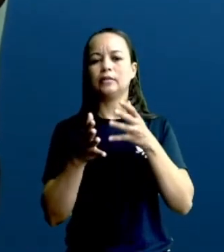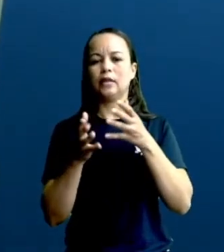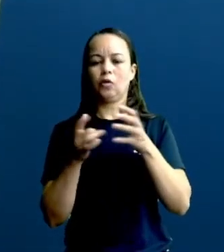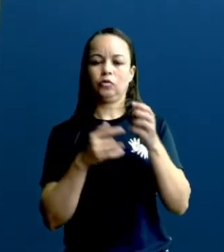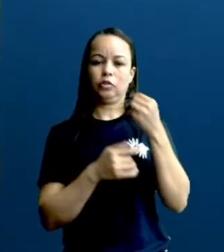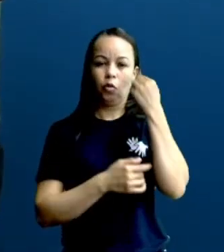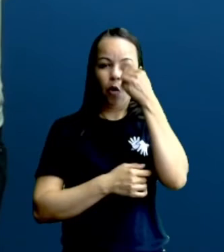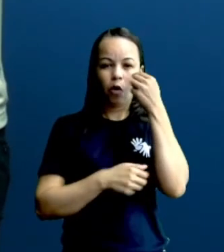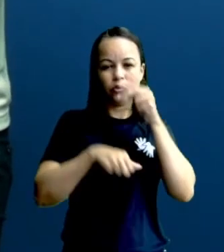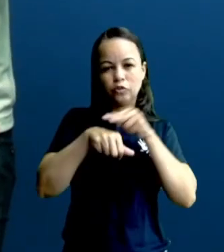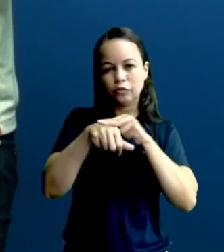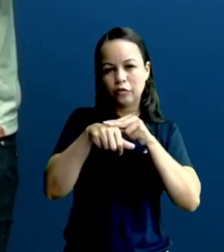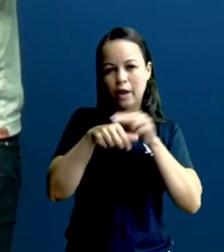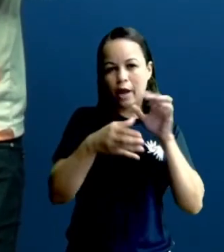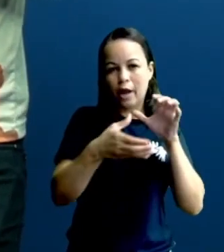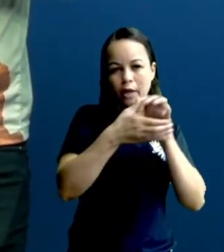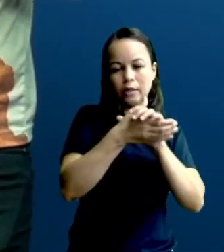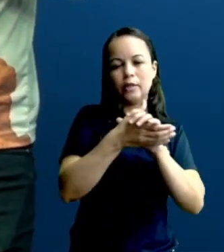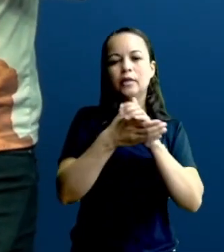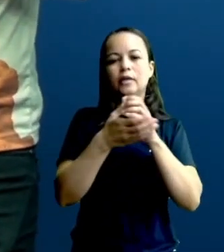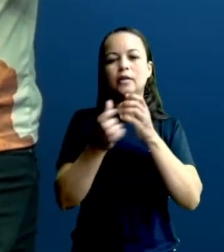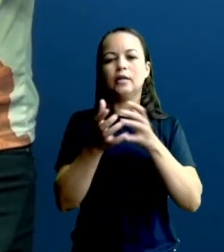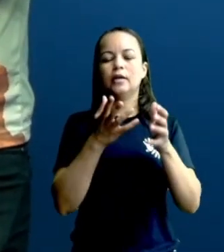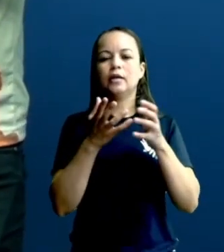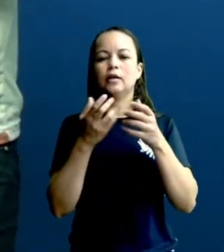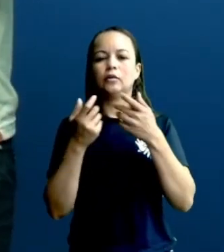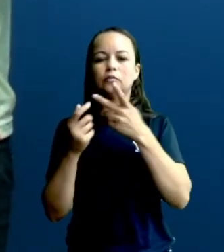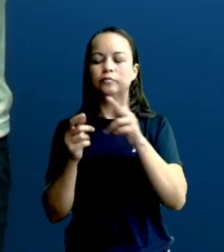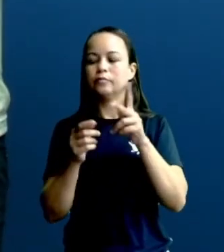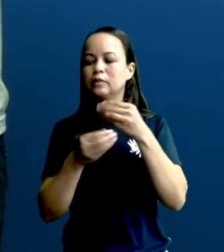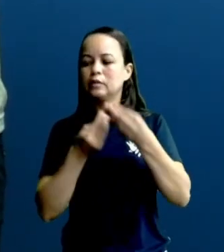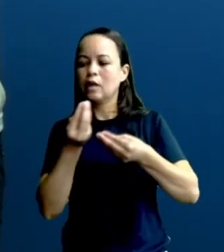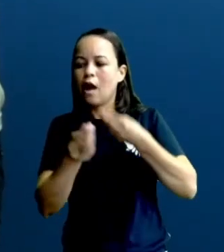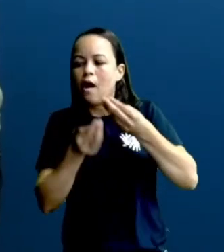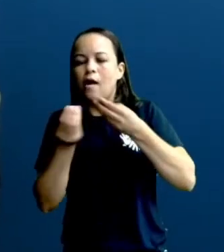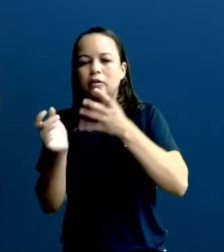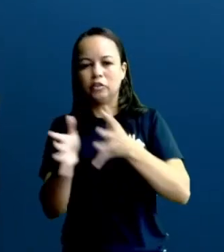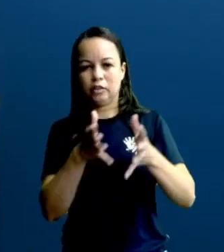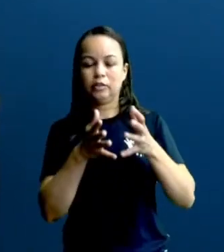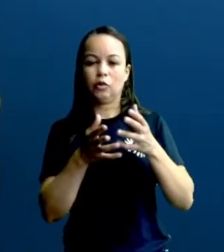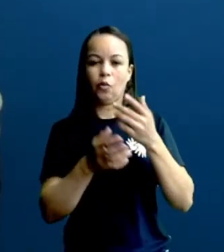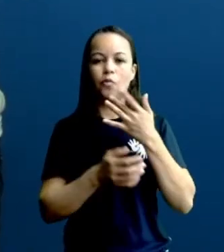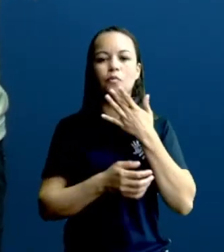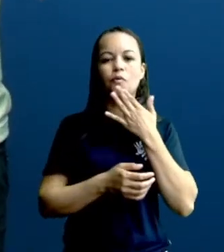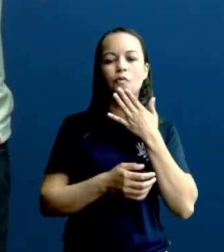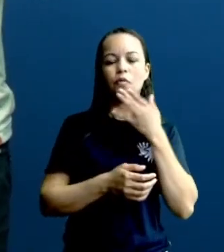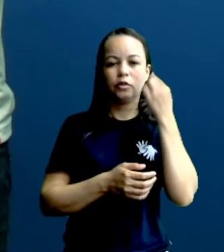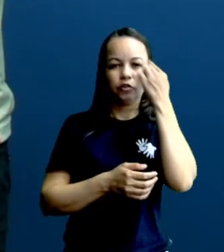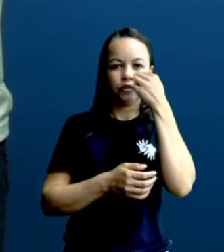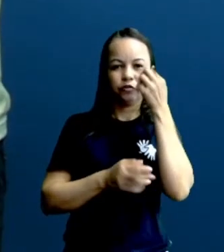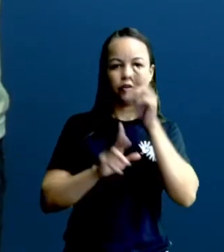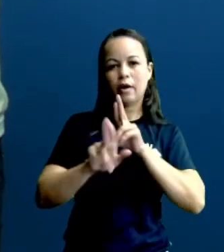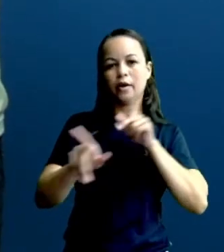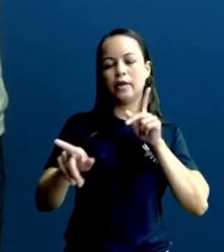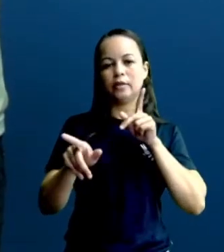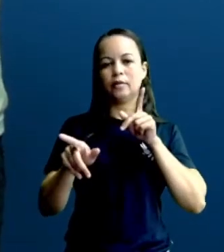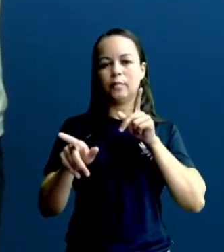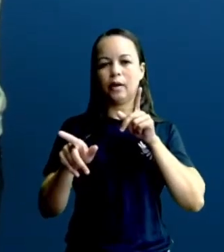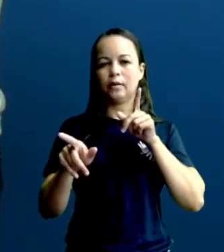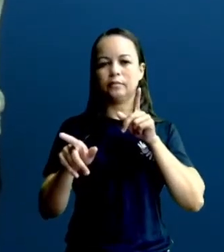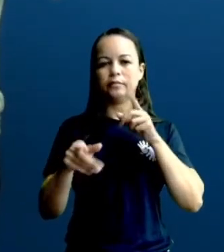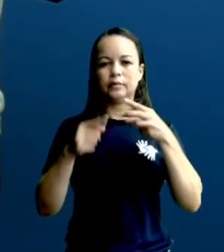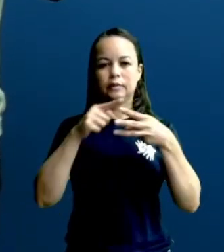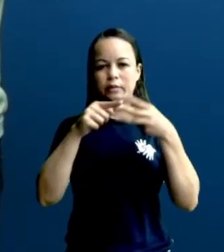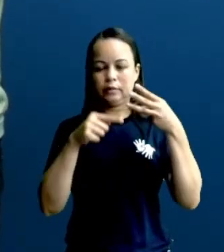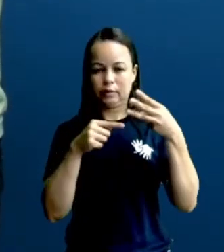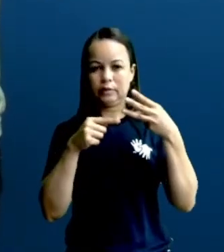olhos castanhos, qual a probabilidade de seus filhos nascerem com olhos verdes? Como são genes de cores diferentes, 3 genes para determinada cor,